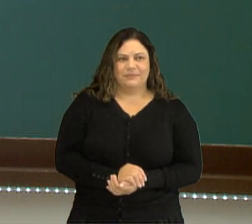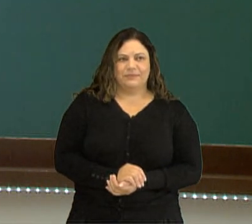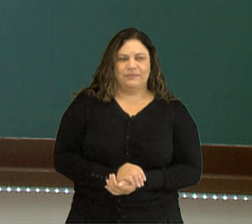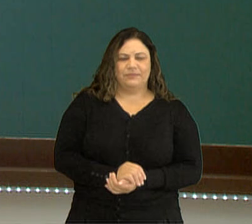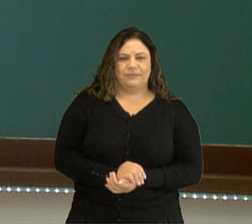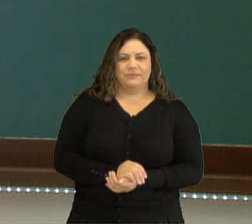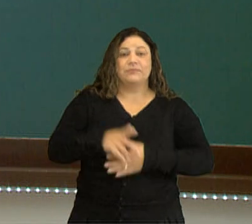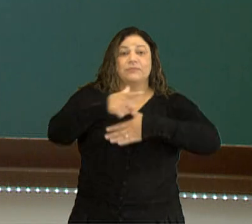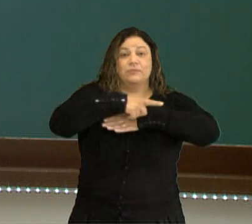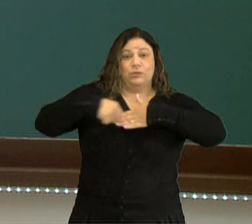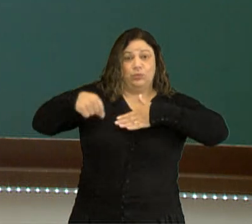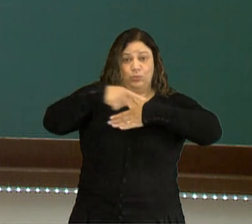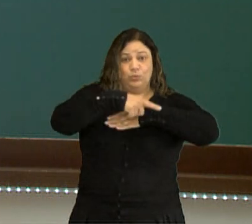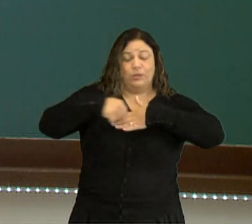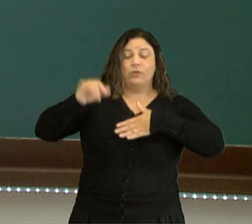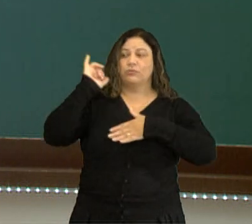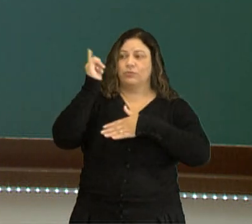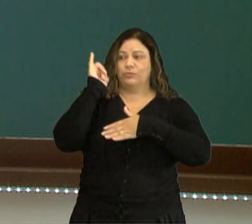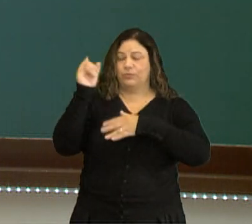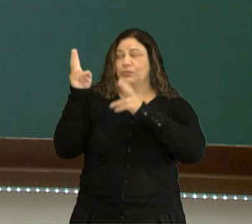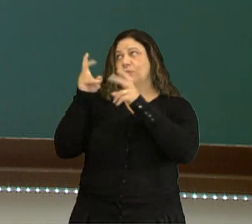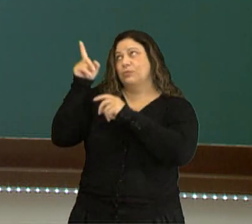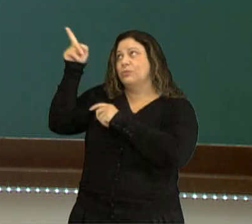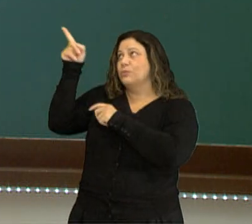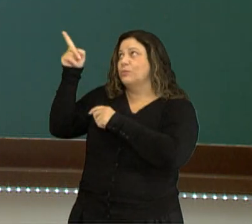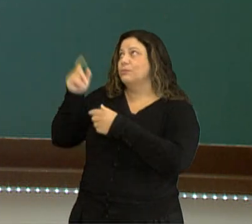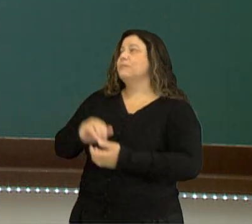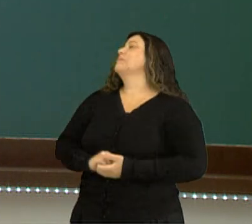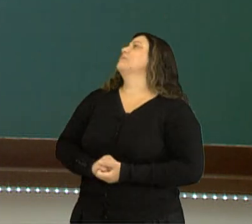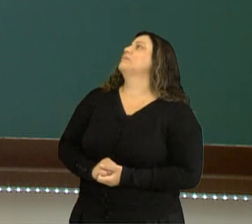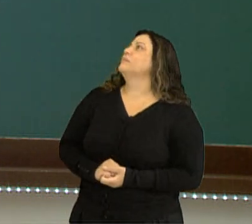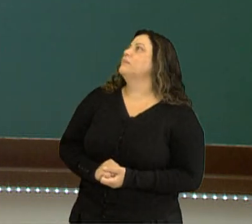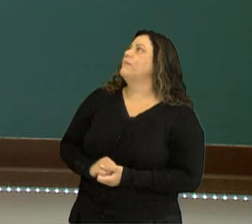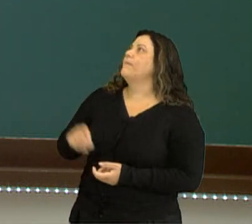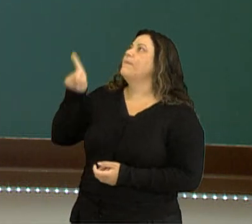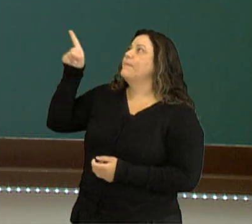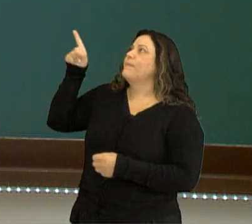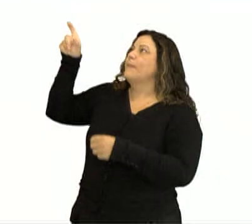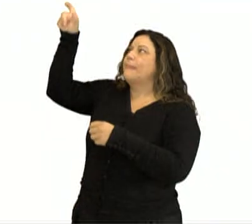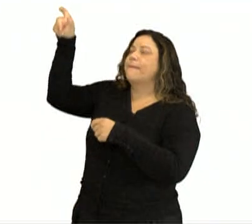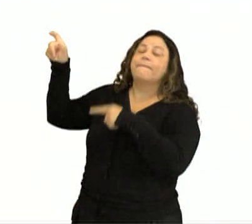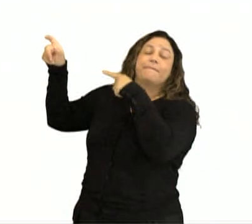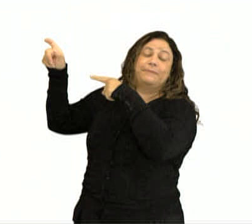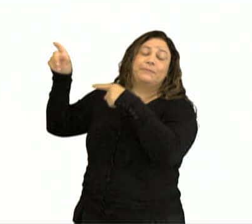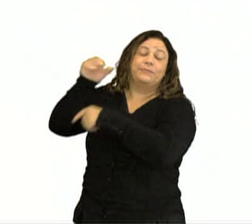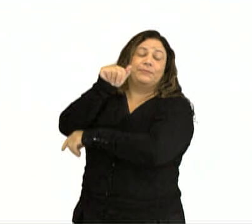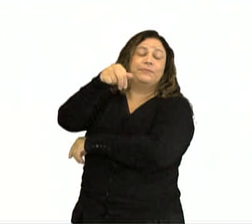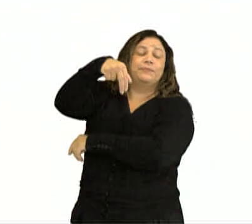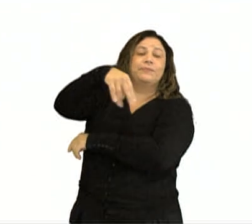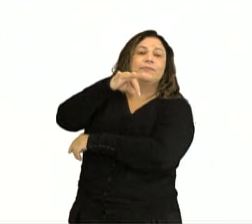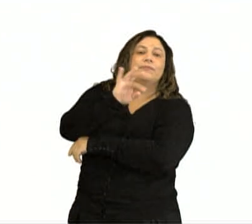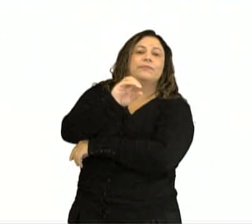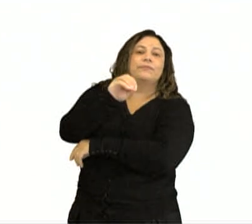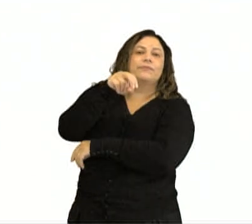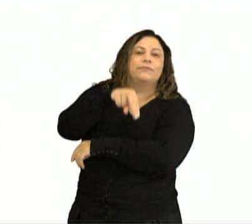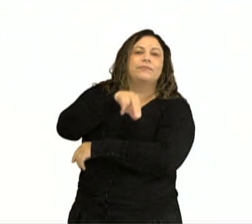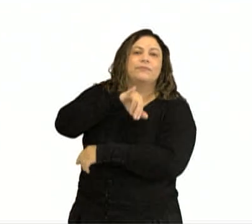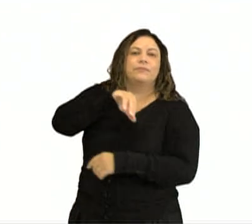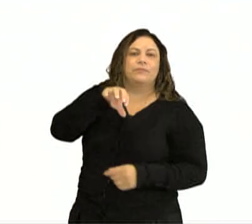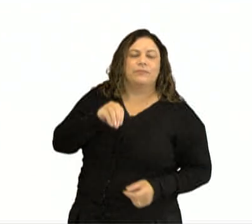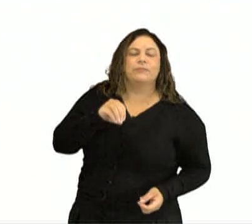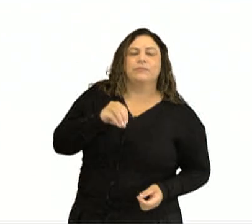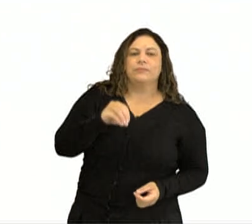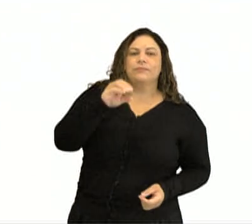E sobre o autor do conto que lemos, vamos saber um pouquinho sobre ele. Antônio de Alcântara Machado, ele nasceu em